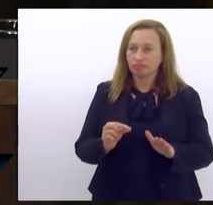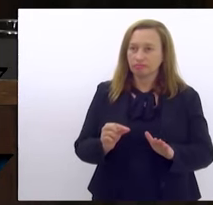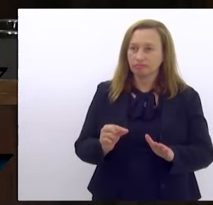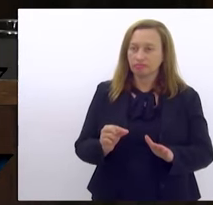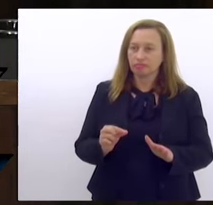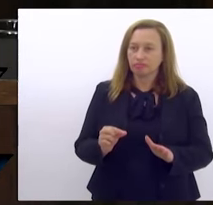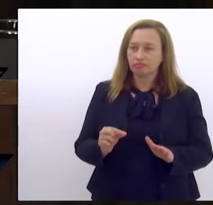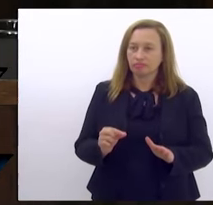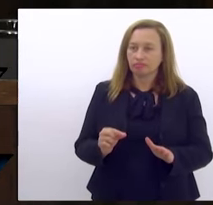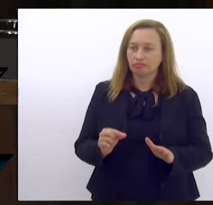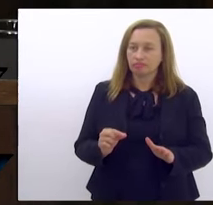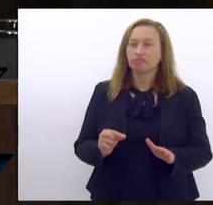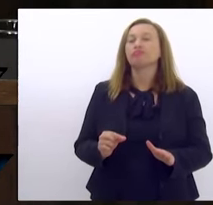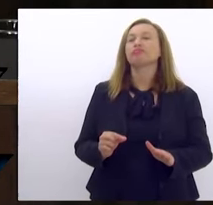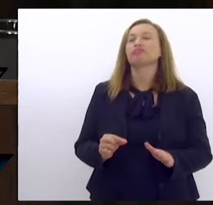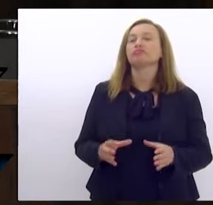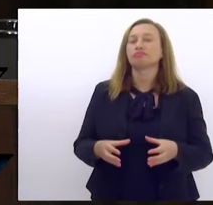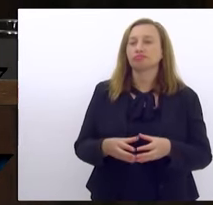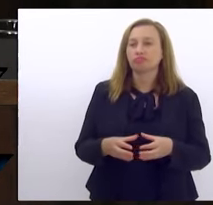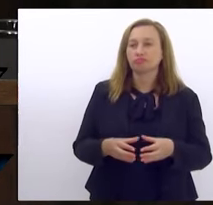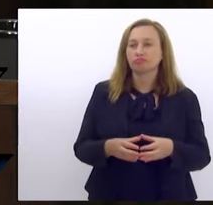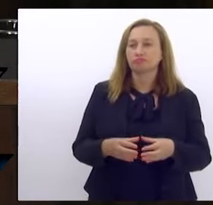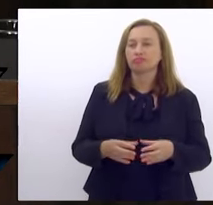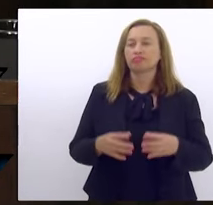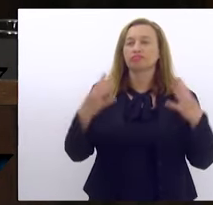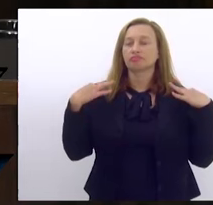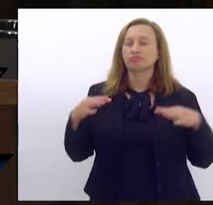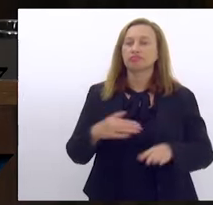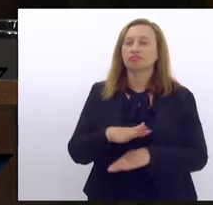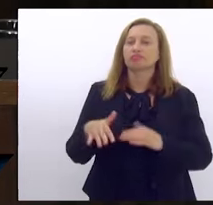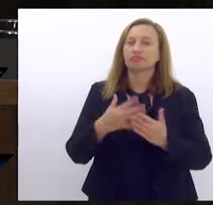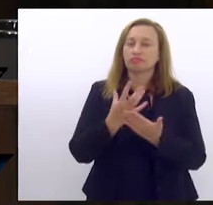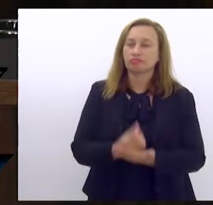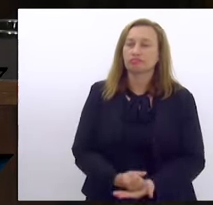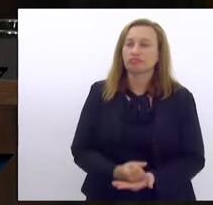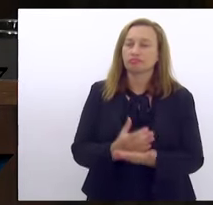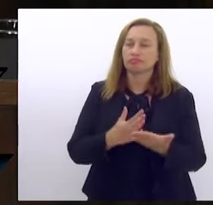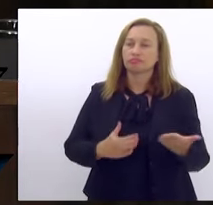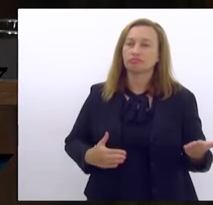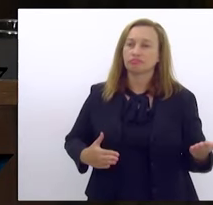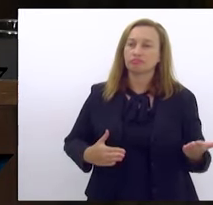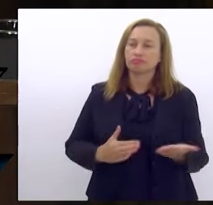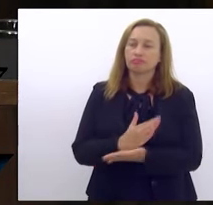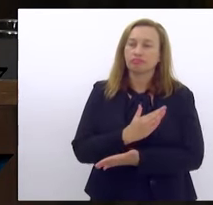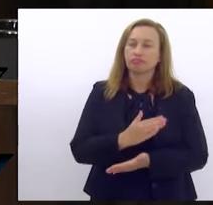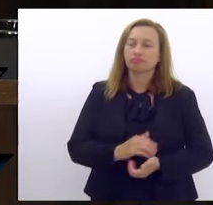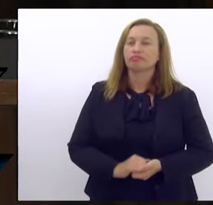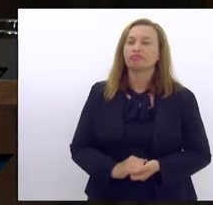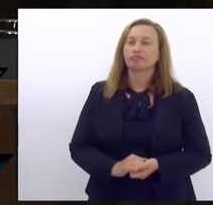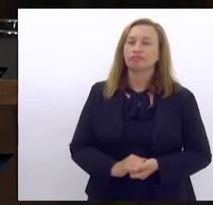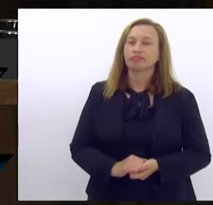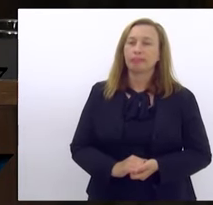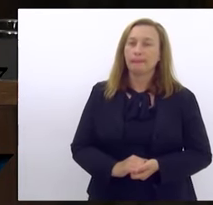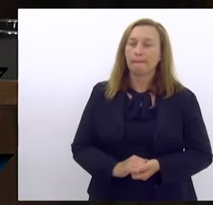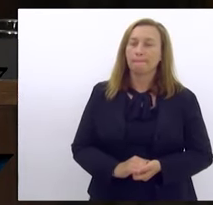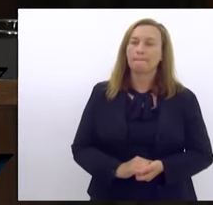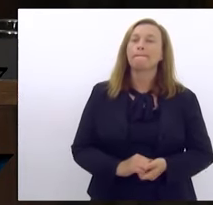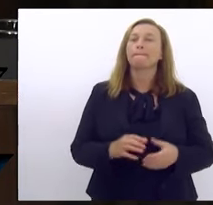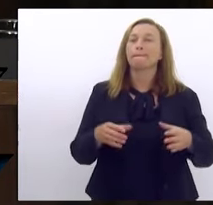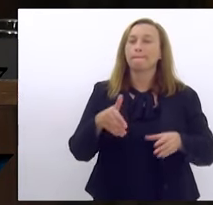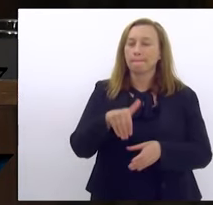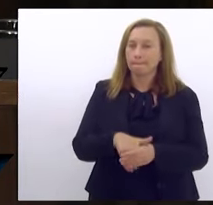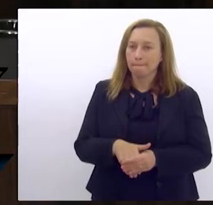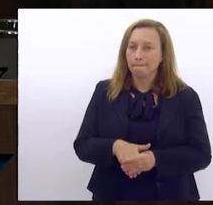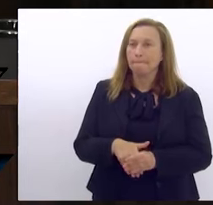as emendas de votação da Comissão de Turismo. Senhores que aprovam, permanece como estão. Aprovado. Em